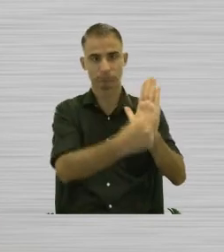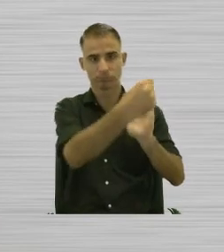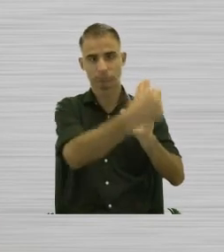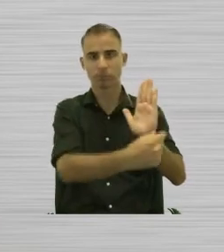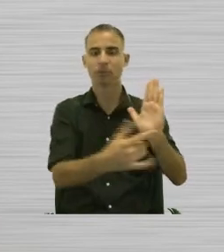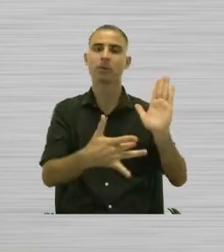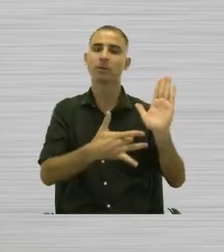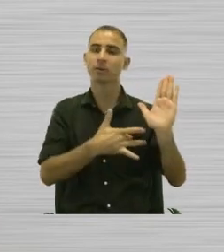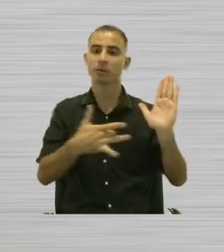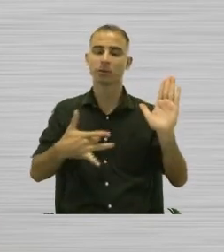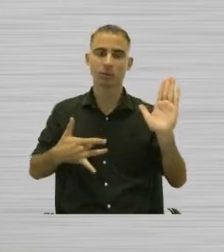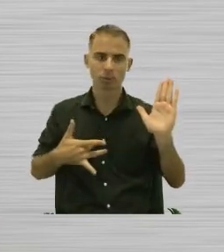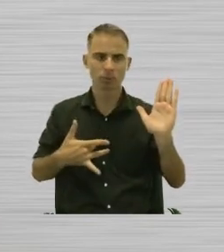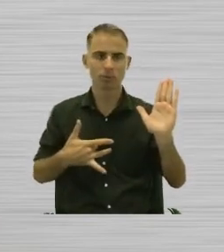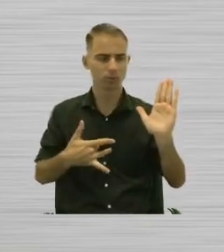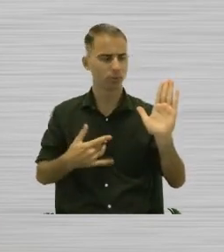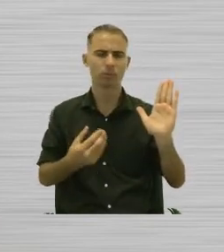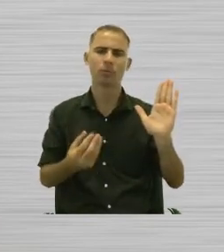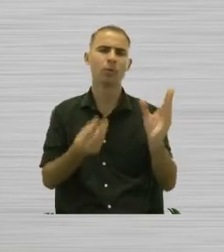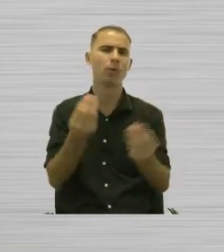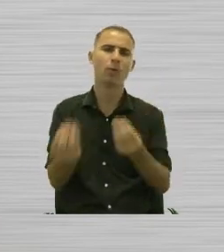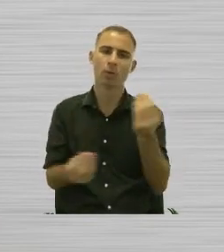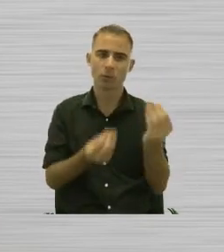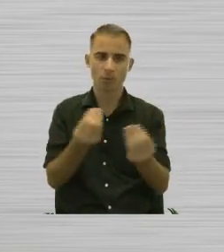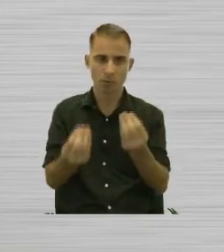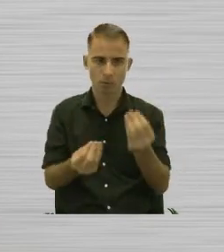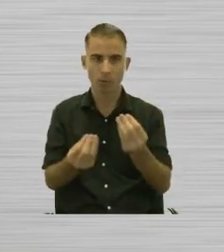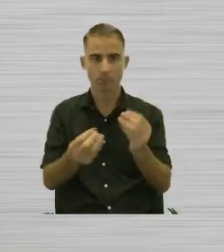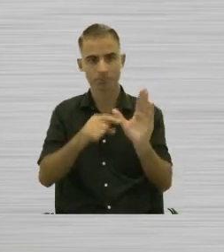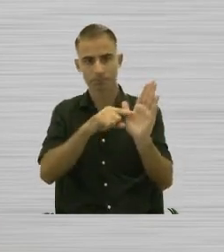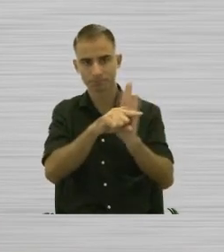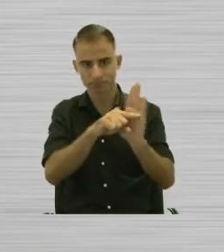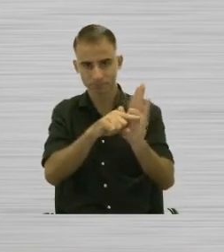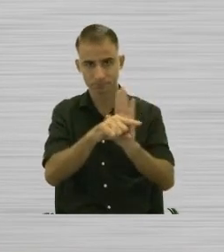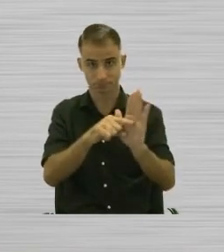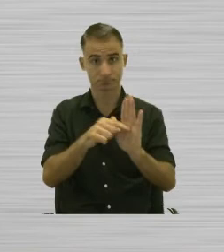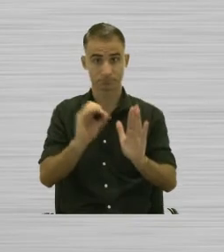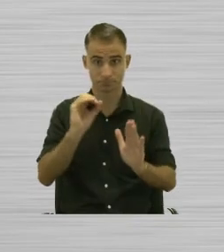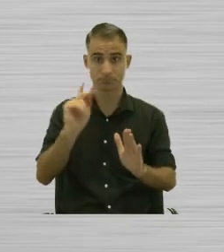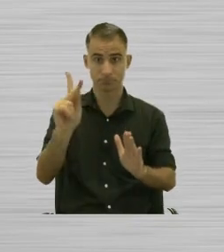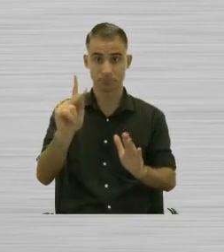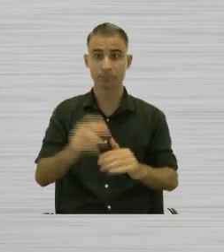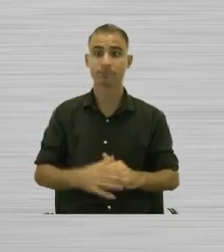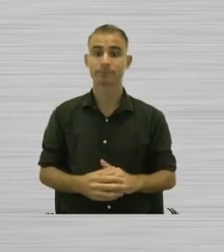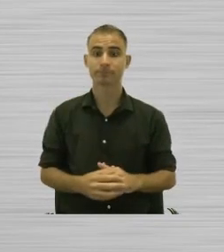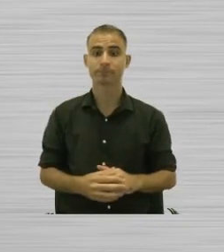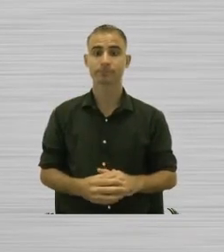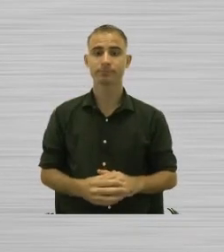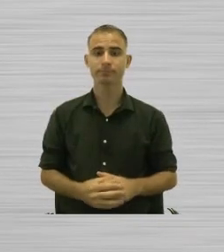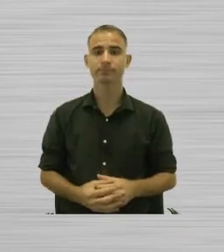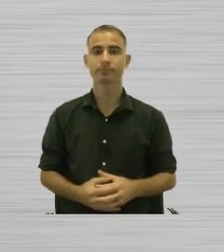ferramentas que a gente mede como estão o atendimento dos nossos serviços. Espera aí.